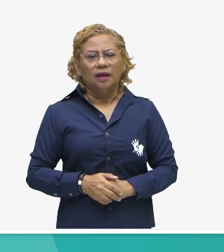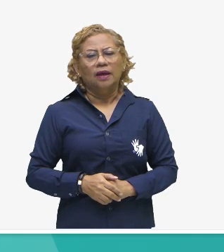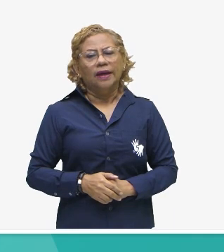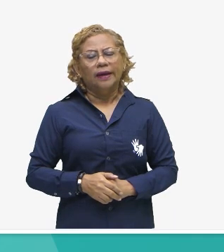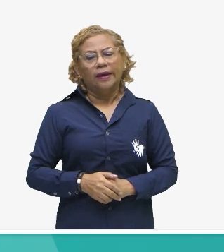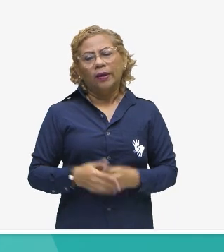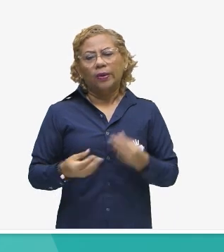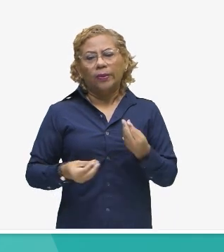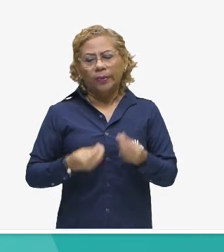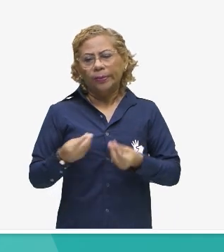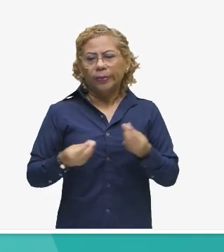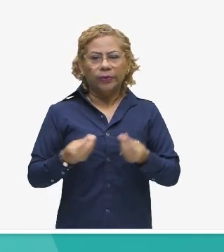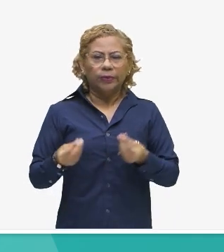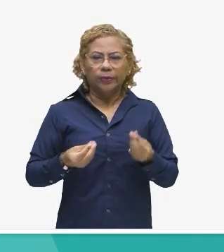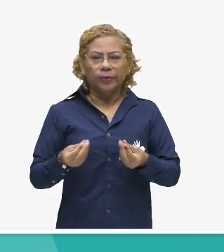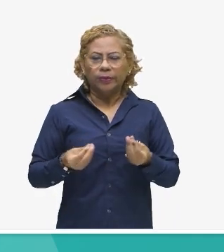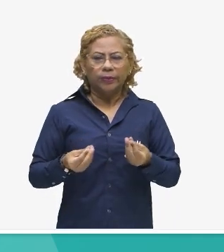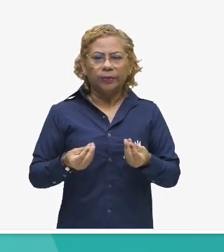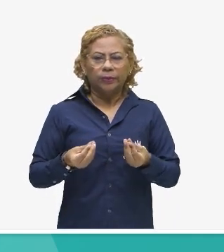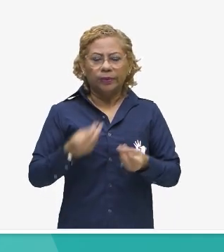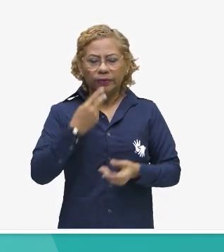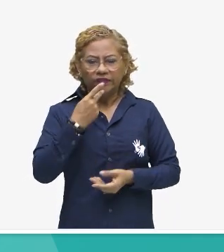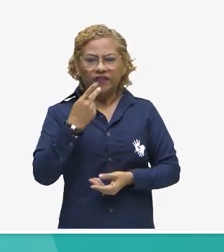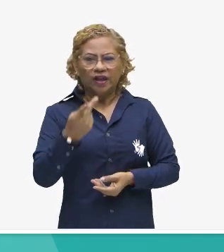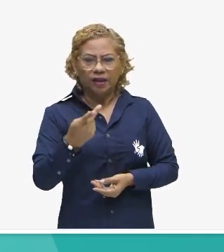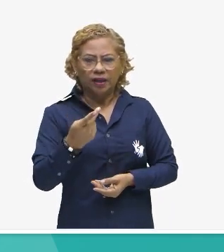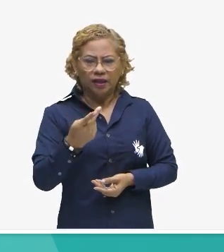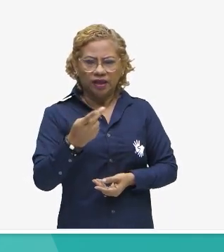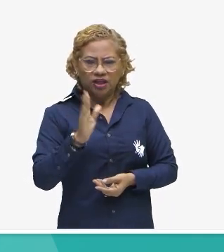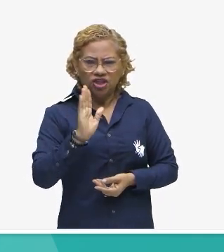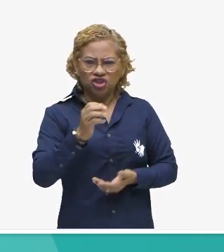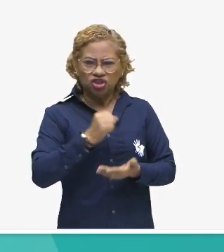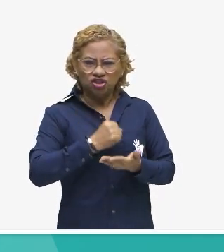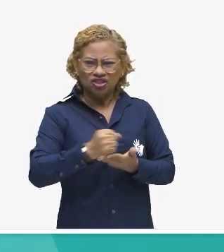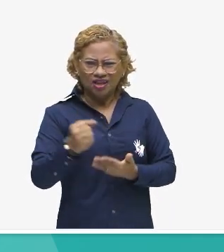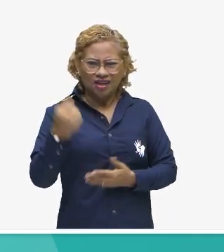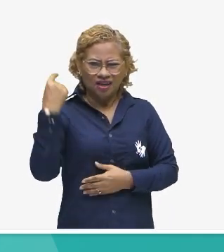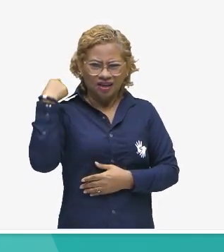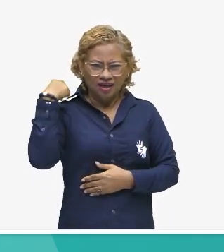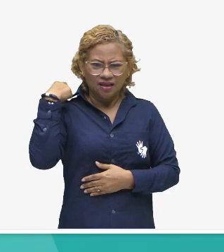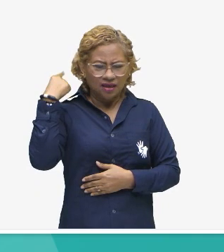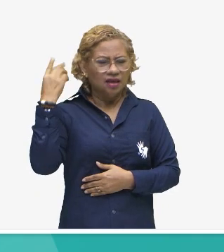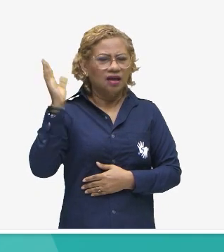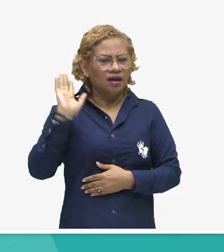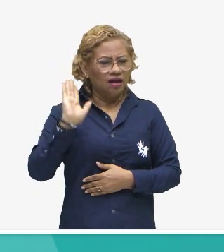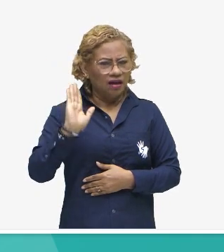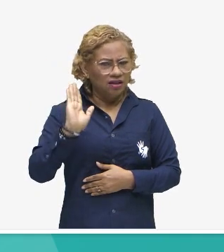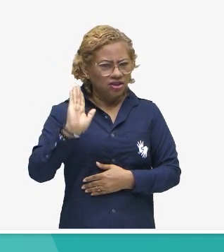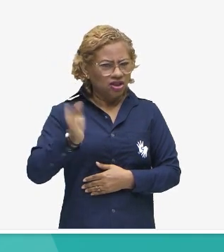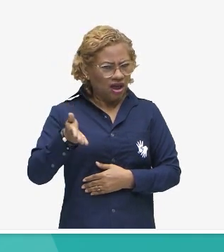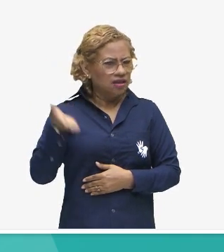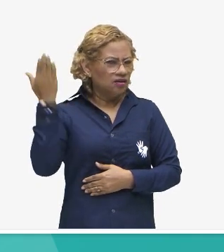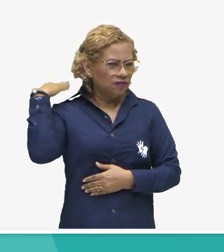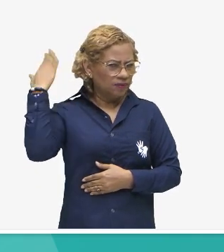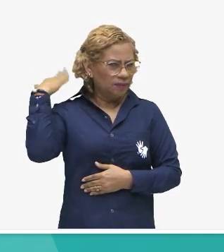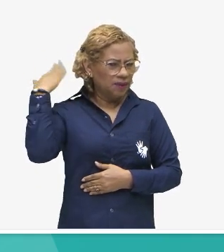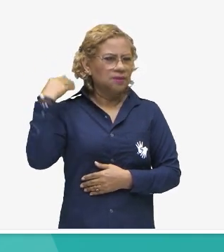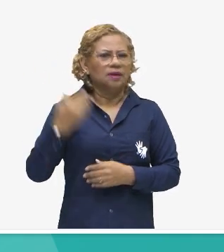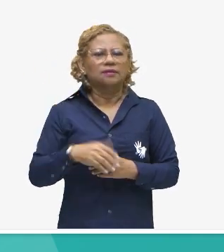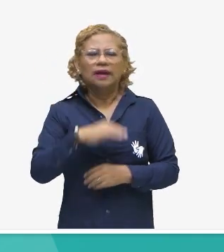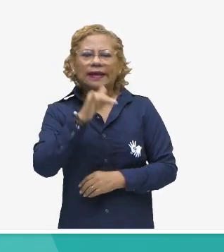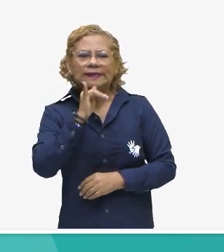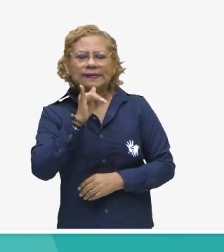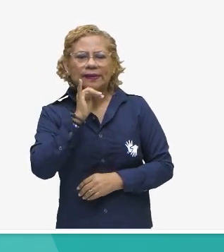falando um ato que já aconteceu, esse ato é passado. Como está aqui no